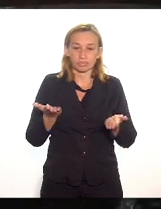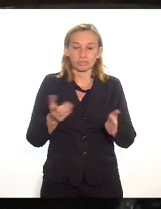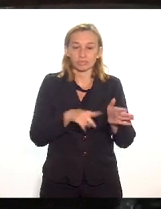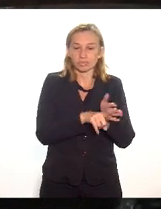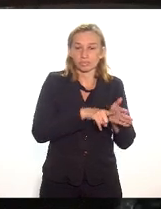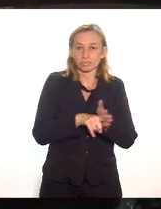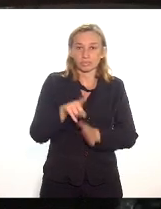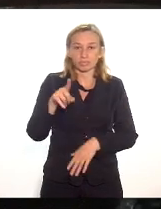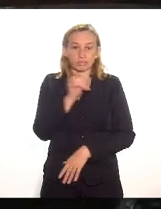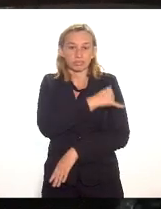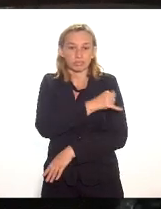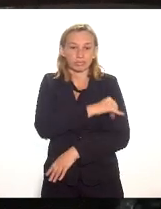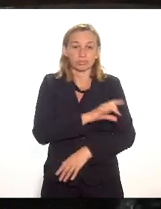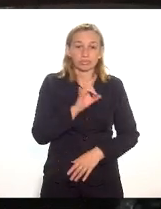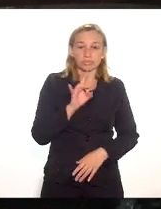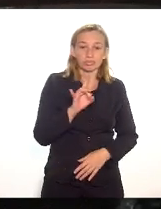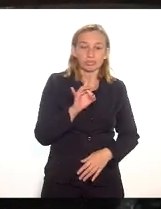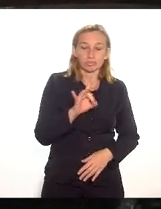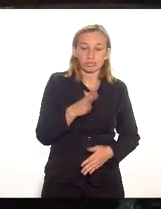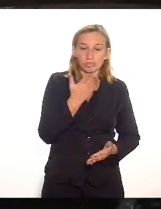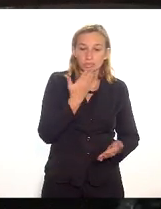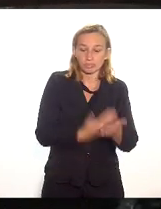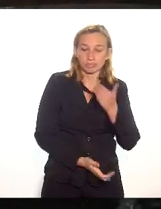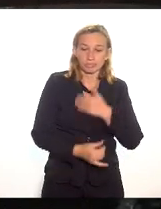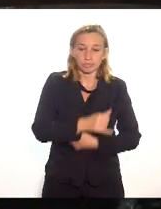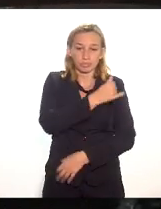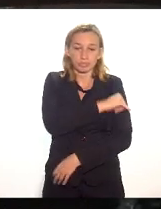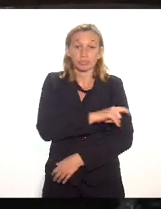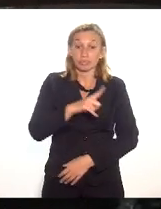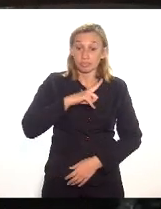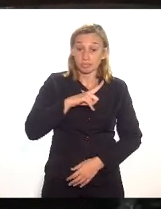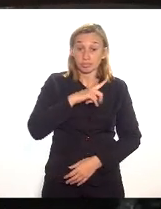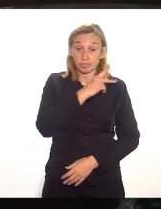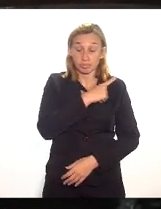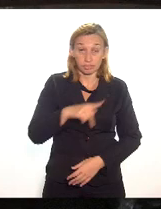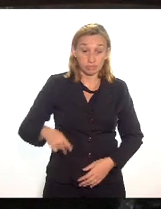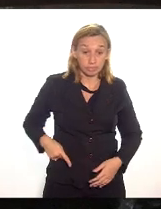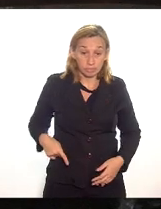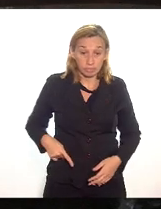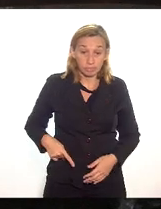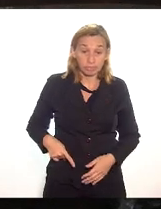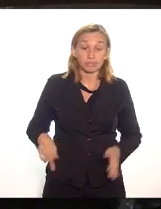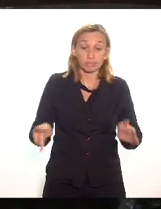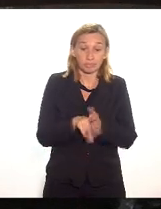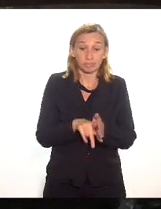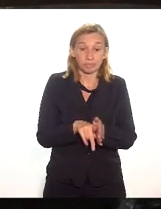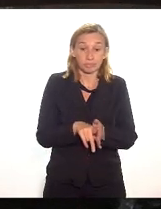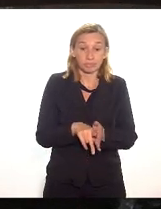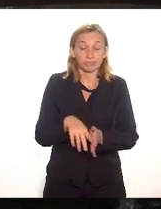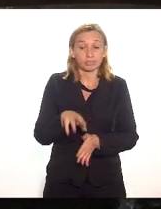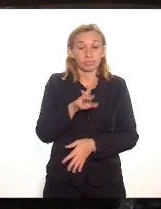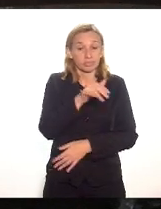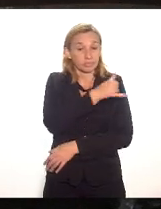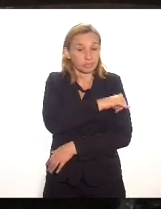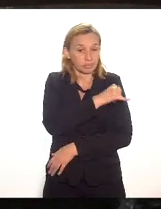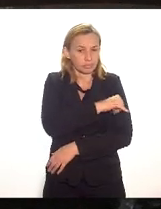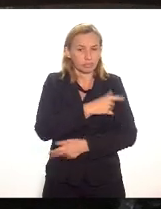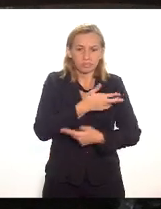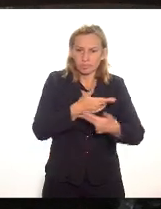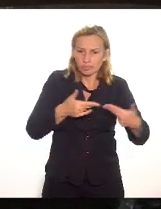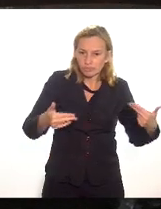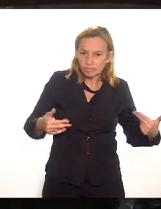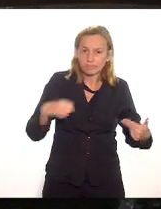Janeiro. Rio de Janeiro só perde. A gente tem um presidente que é do Rio de Janeiro, a gente tem